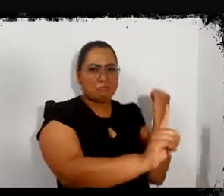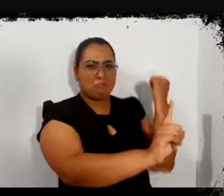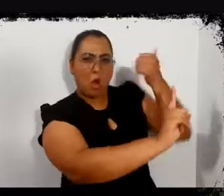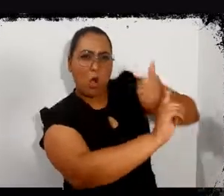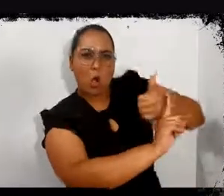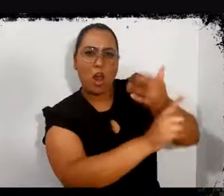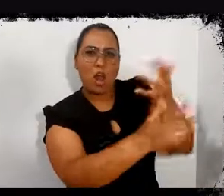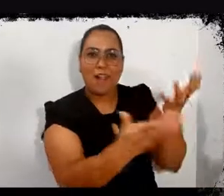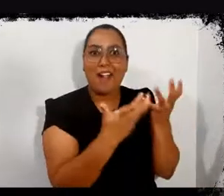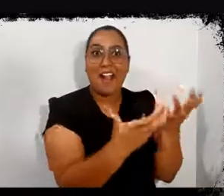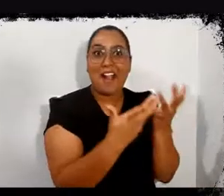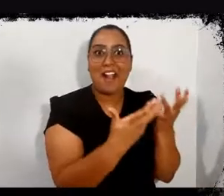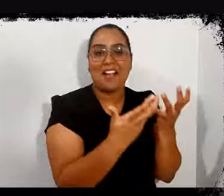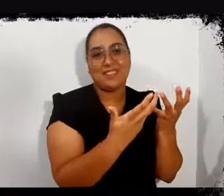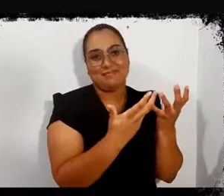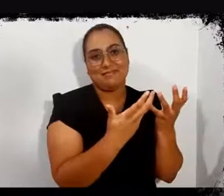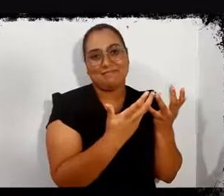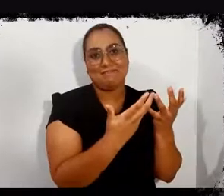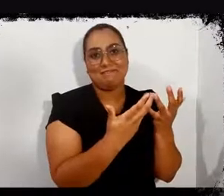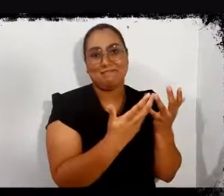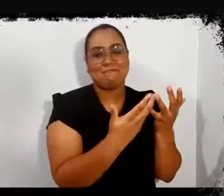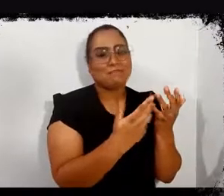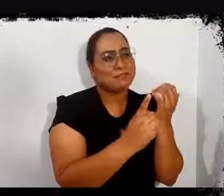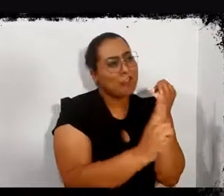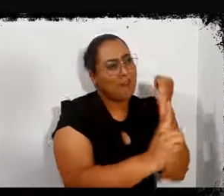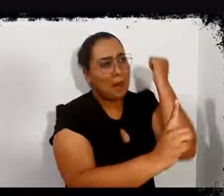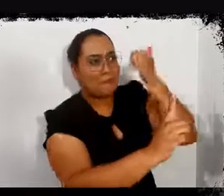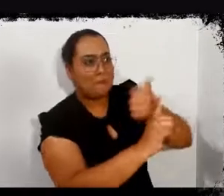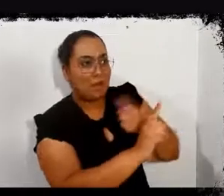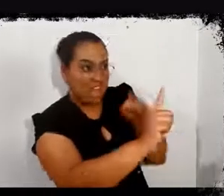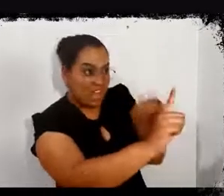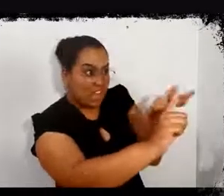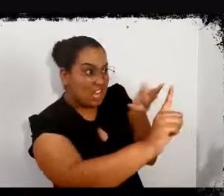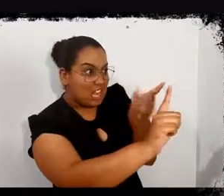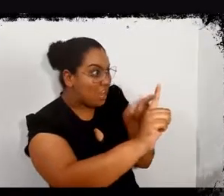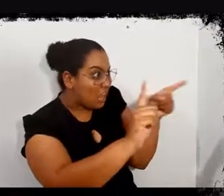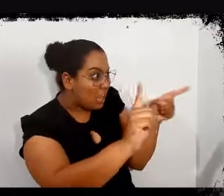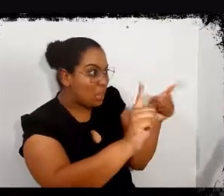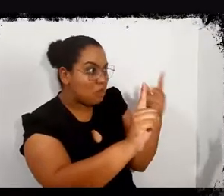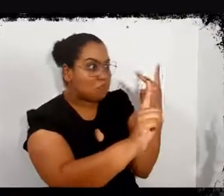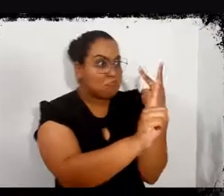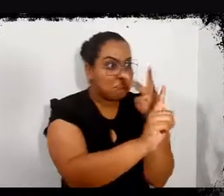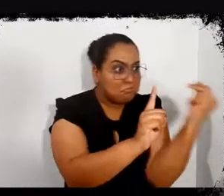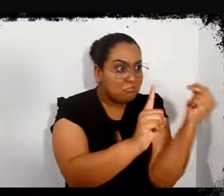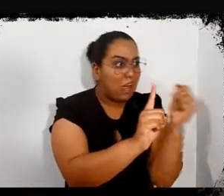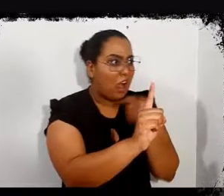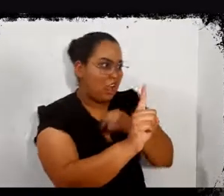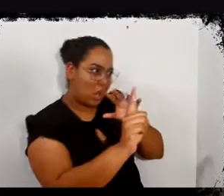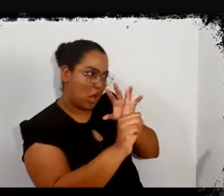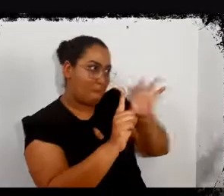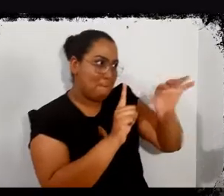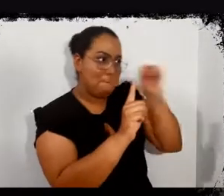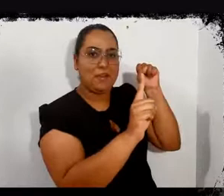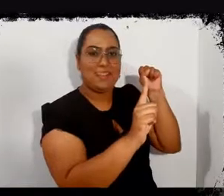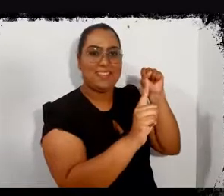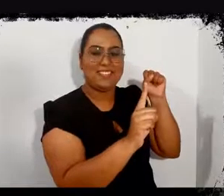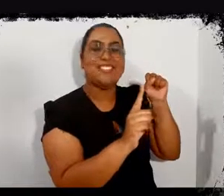definidas pelas atitudes de cada personagem. Segundo Propp, os